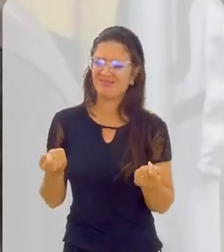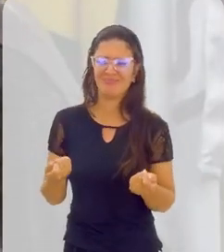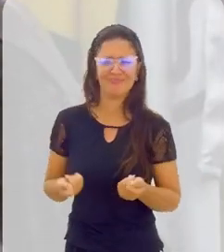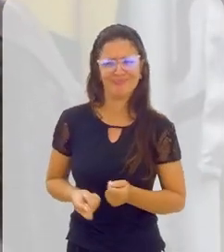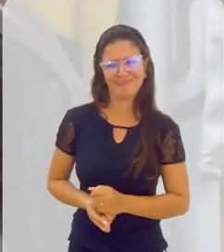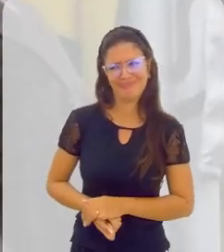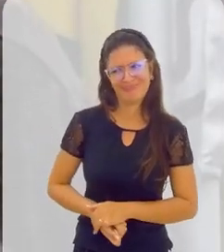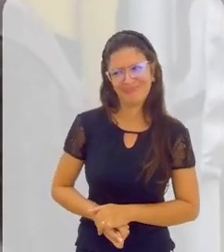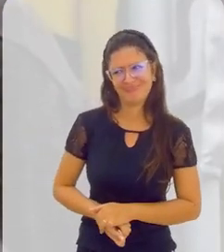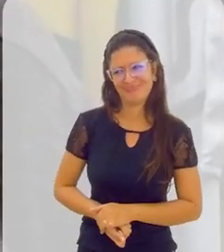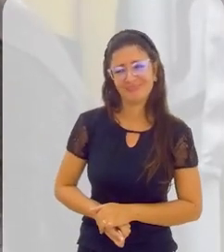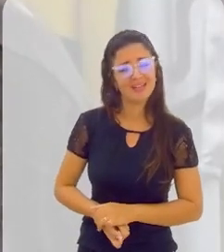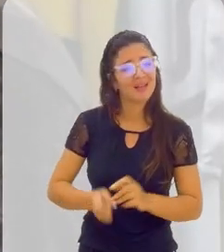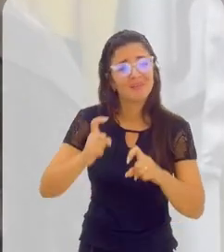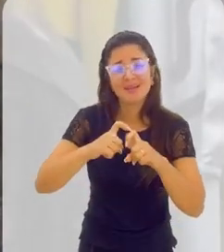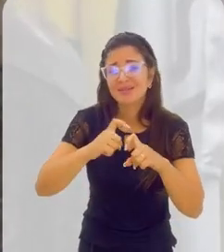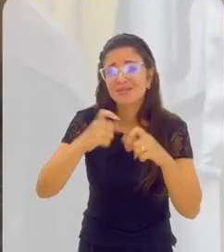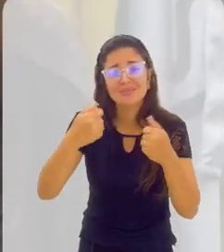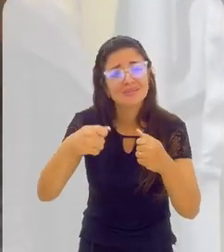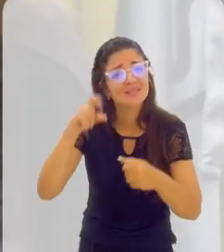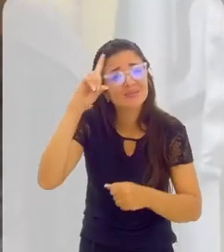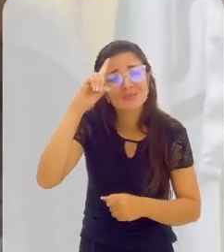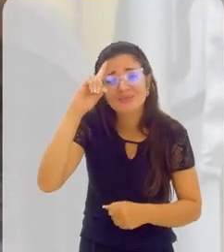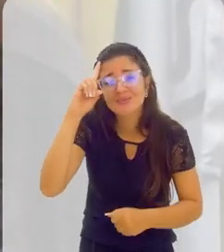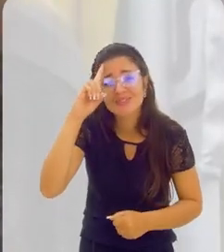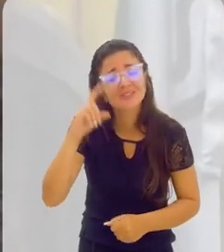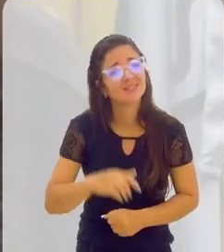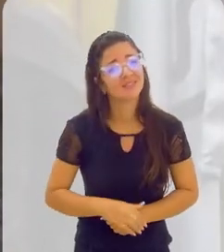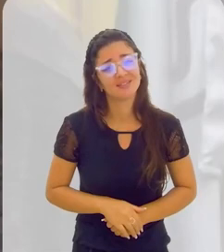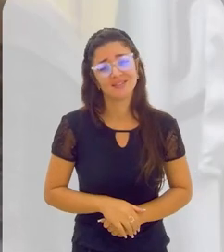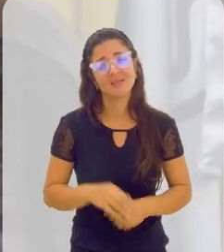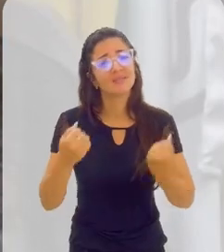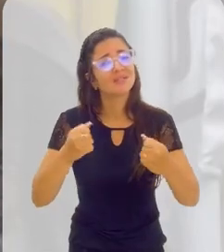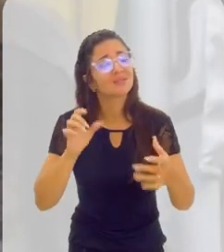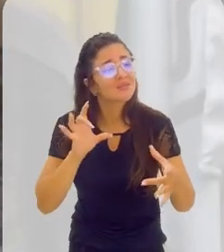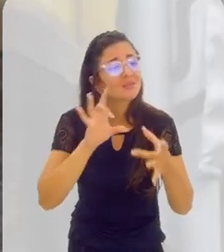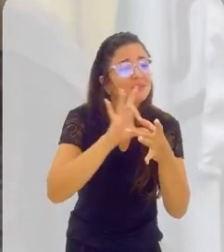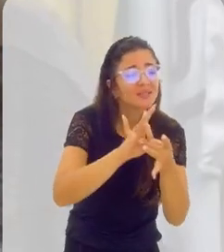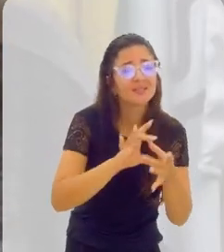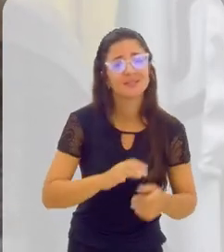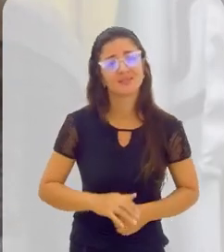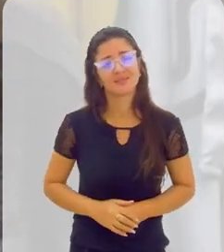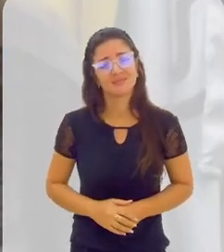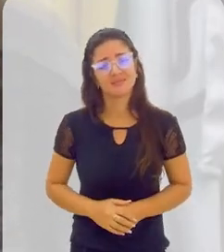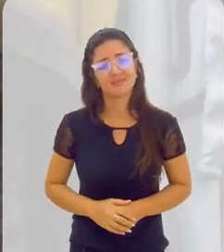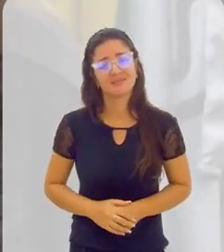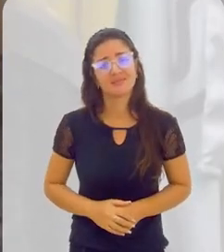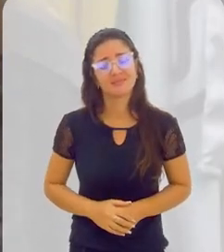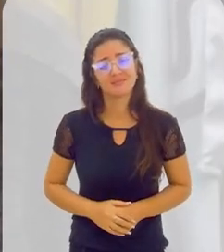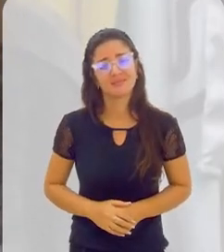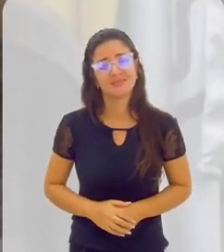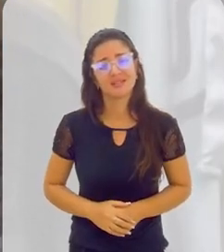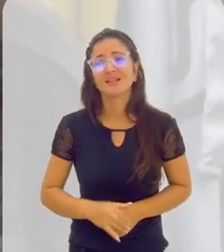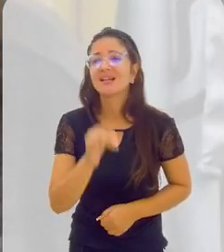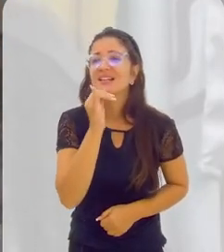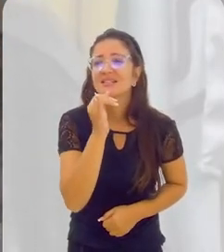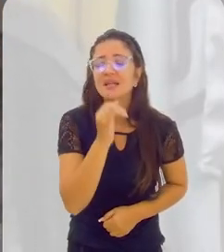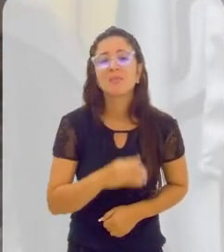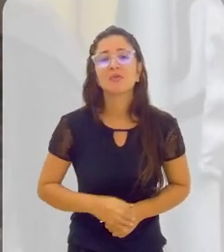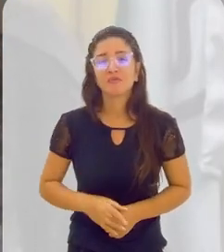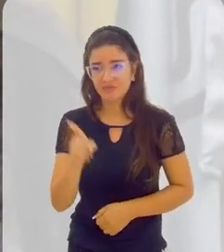medicina tem que todo dia no lugar ter vínculo saber quem é eu não posso dar um dia